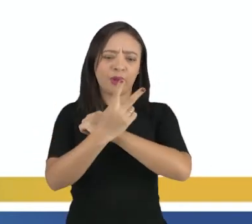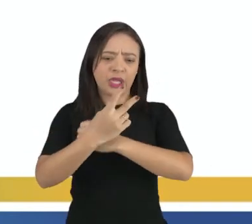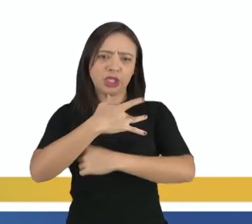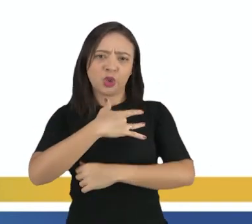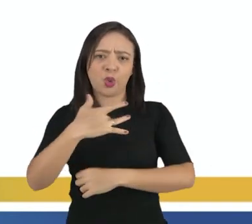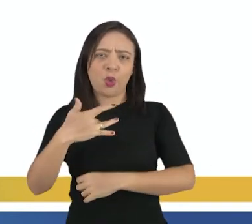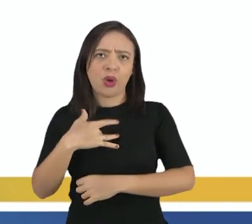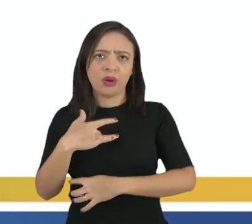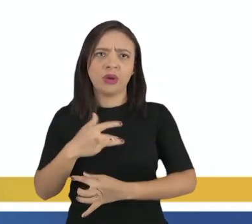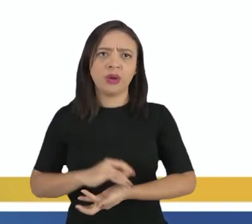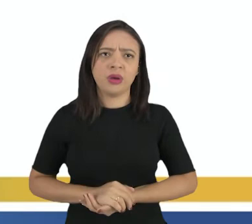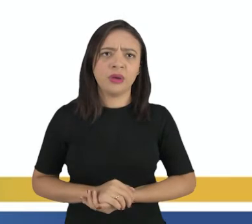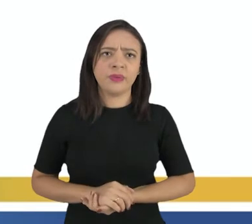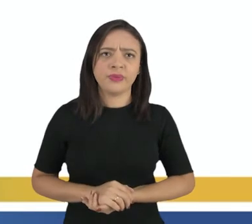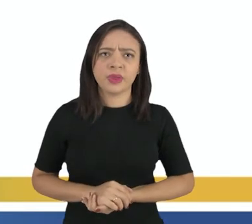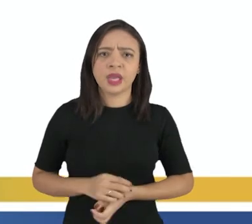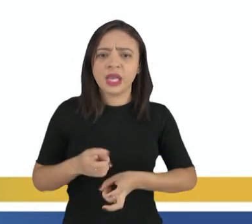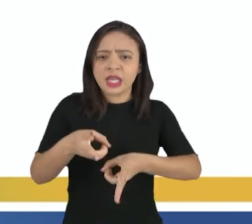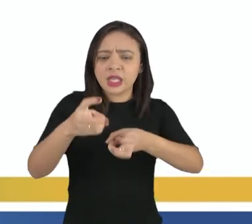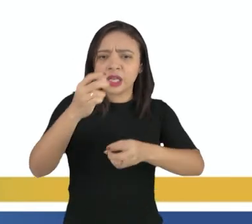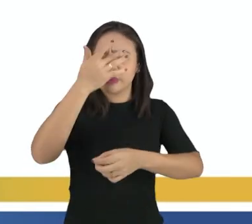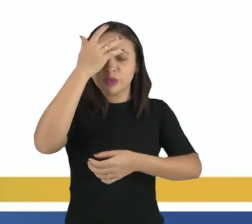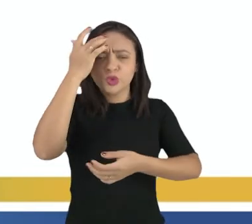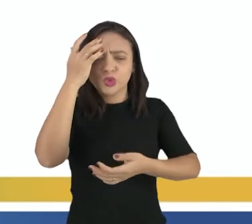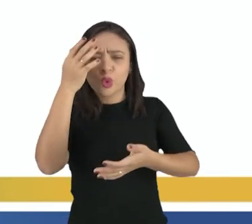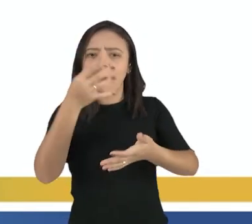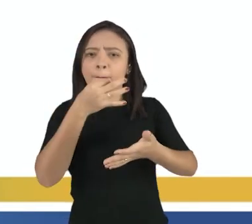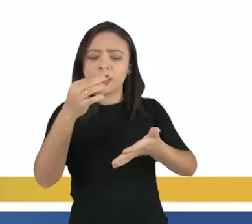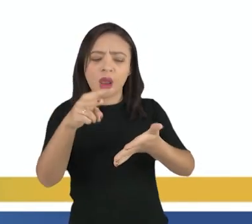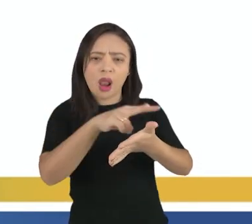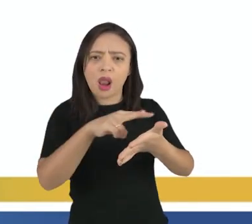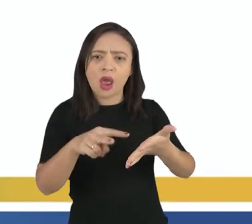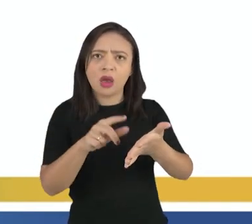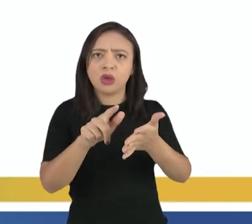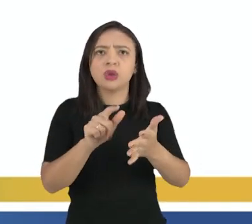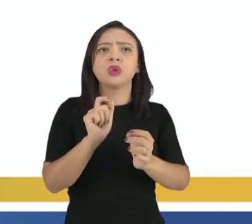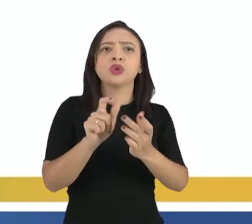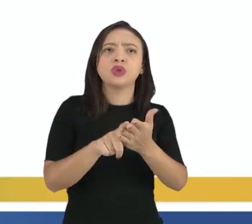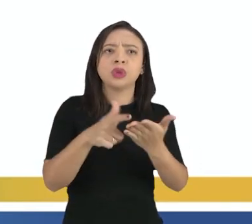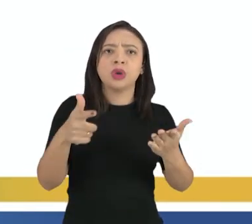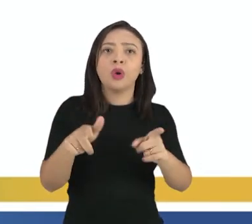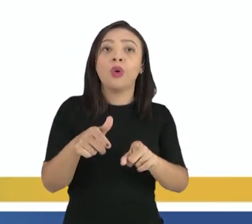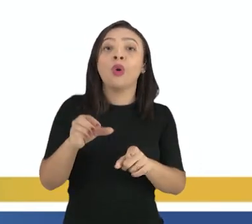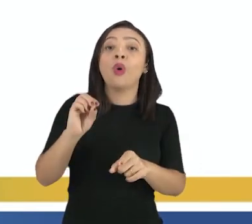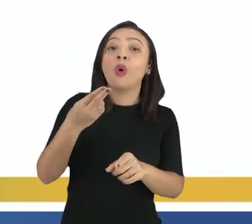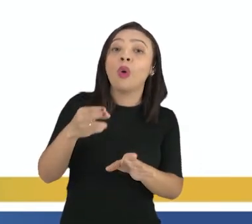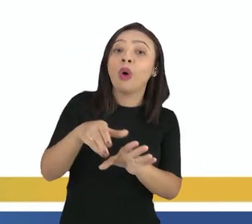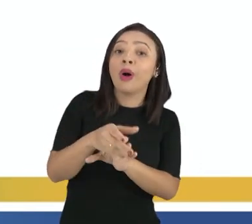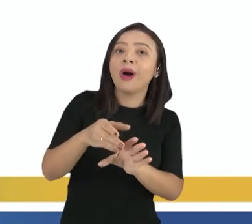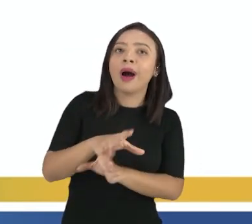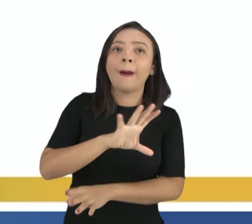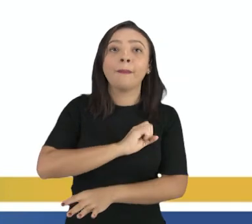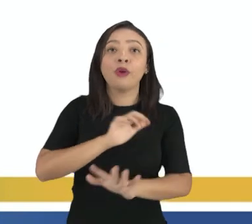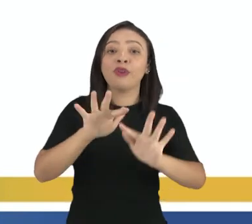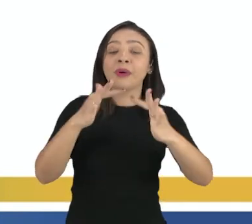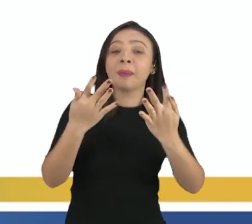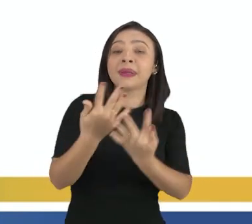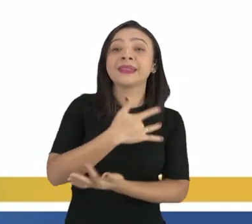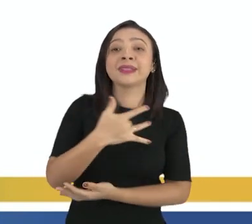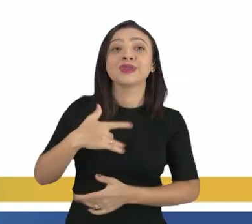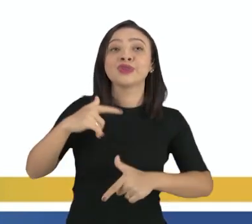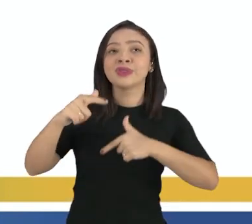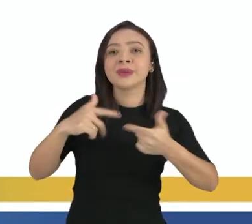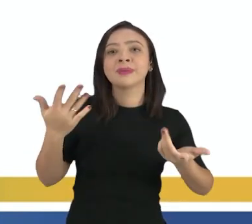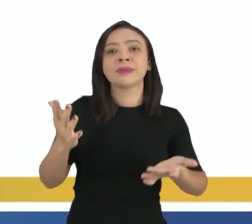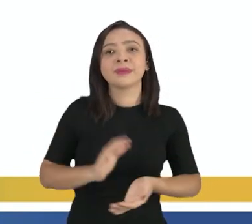explorar opinião de leitores em um jornal aconselhar sobre amor família saúde e trabalho com a resposta adequada